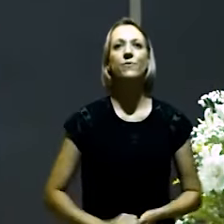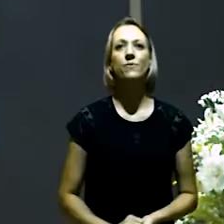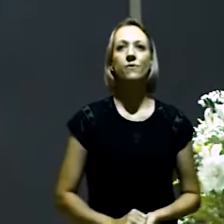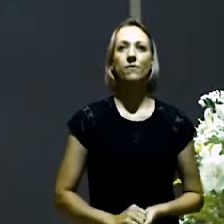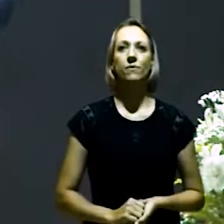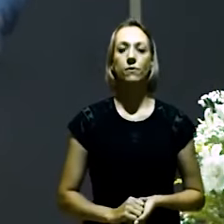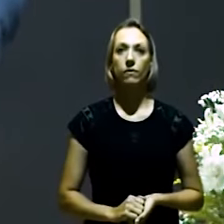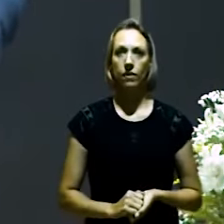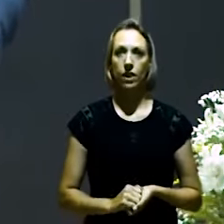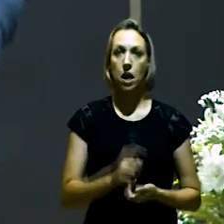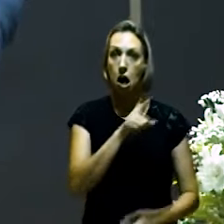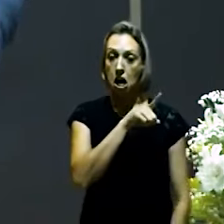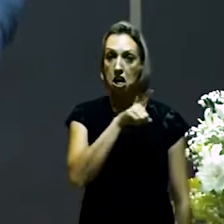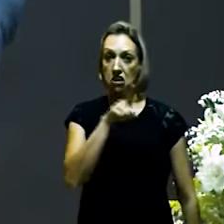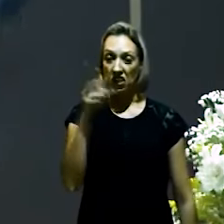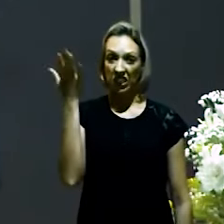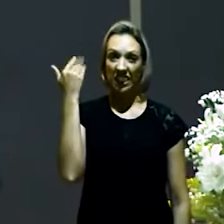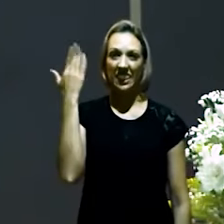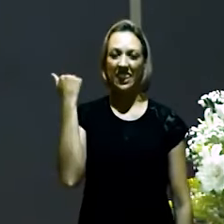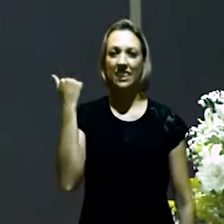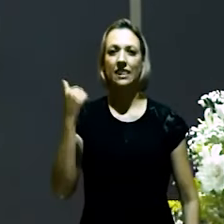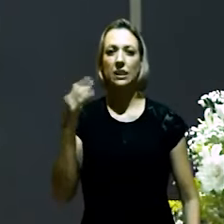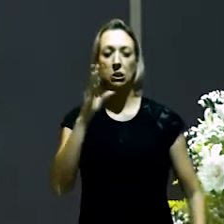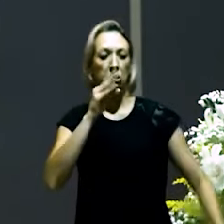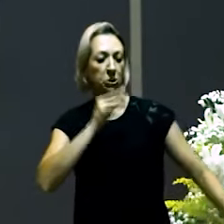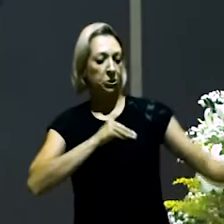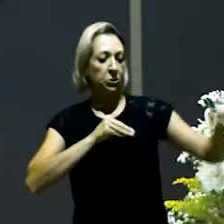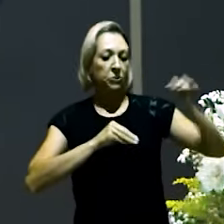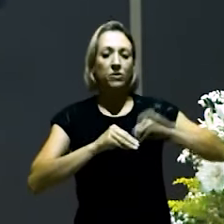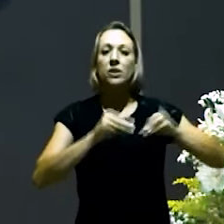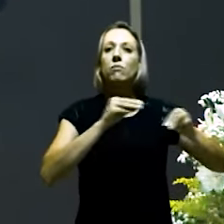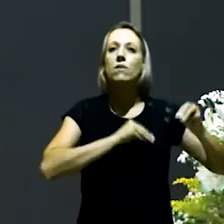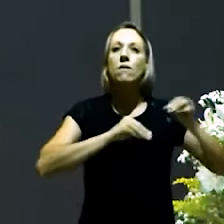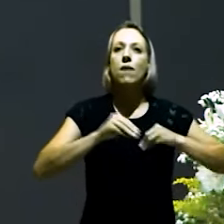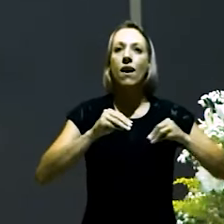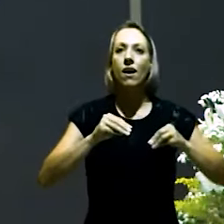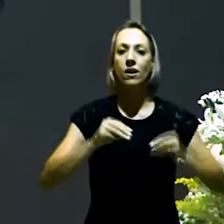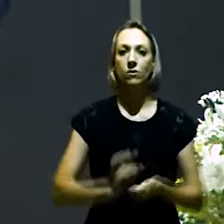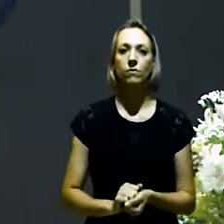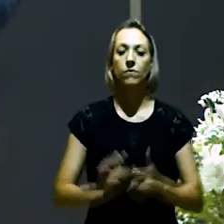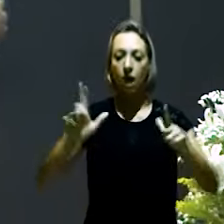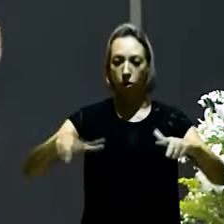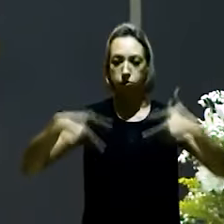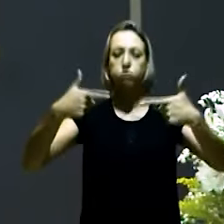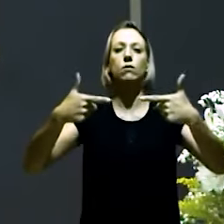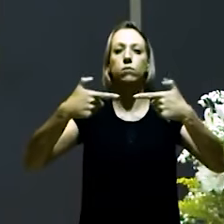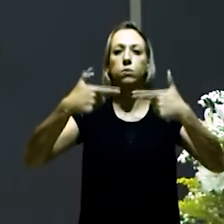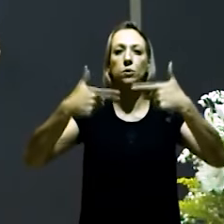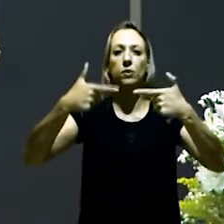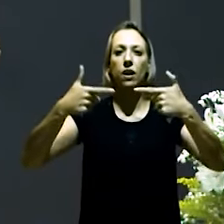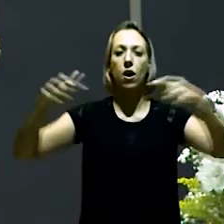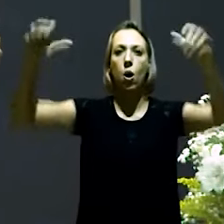Quando você estava necrosado, quando você estava conquistado como um despojo de guerra na mão do seu inimigo e